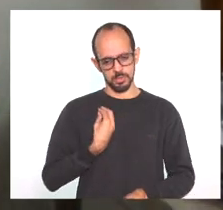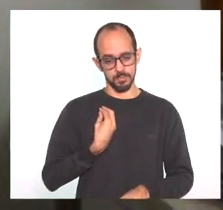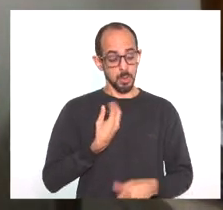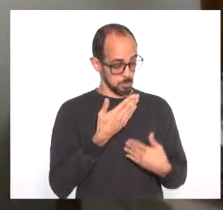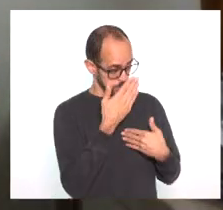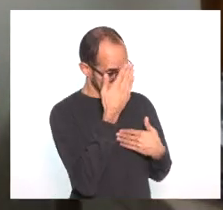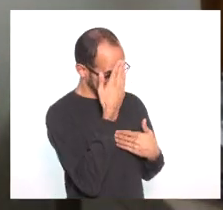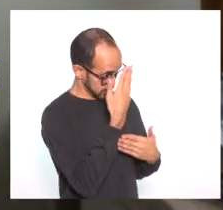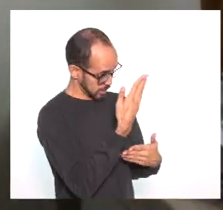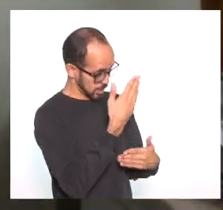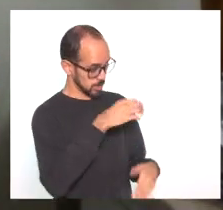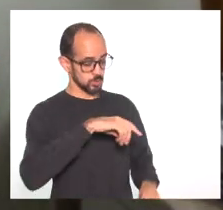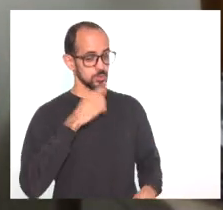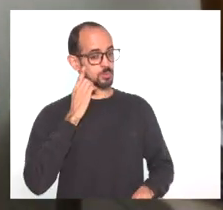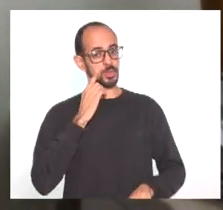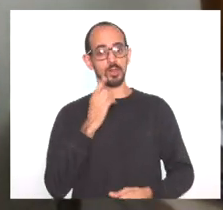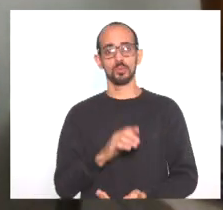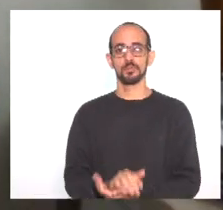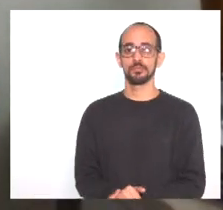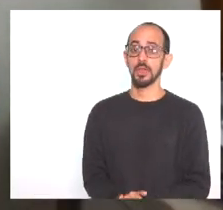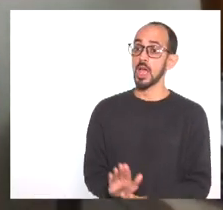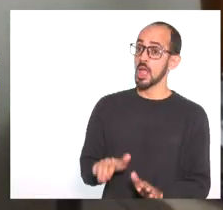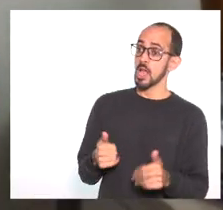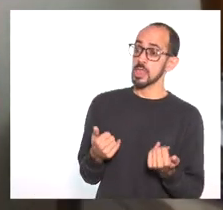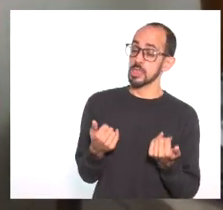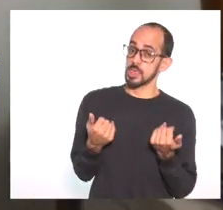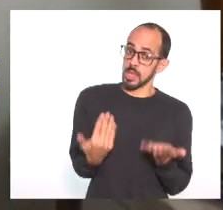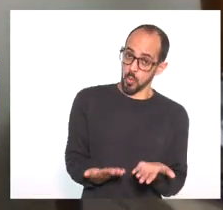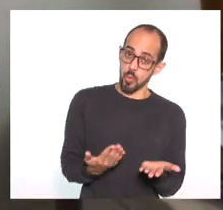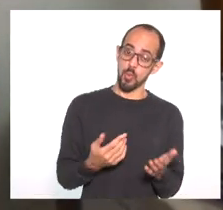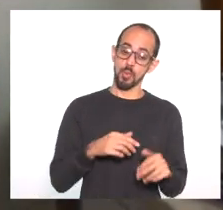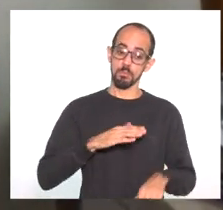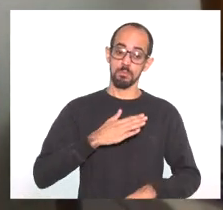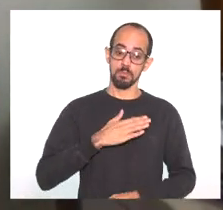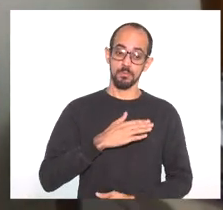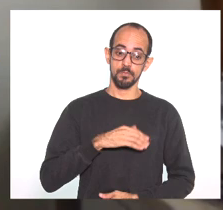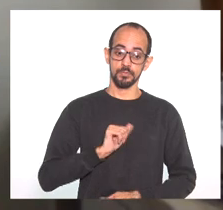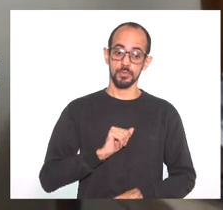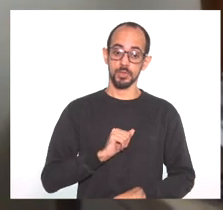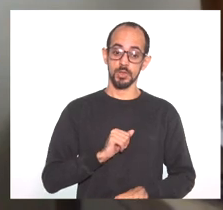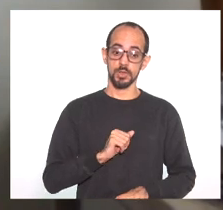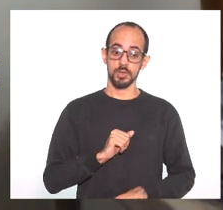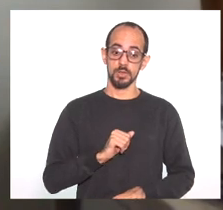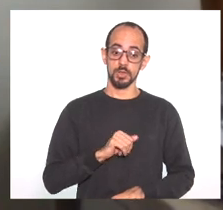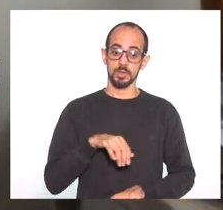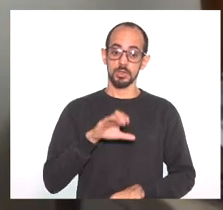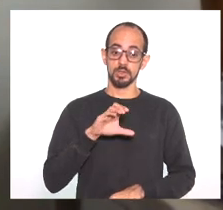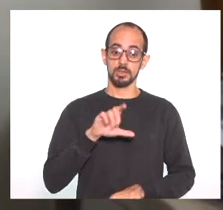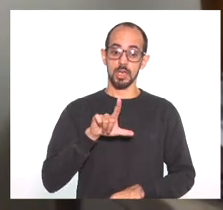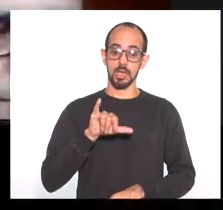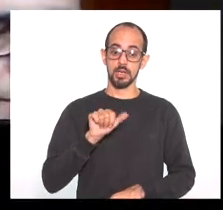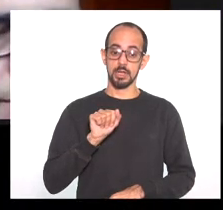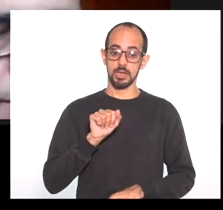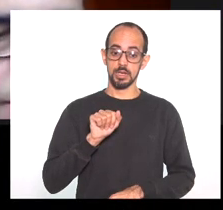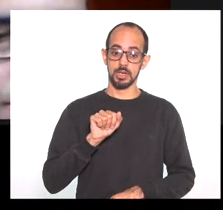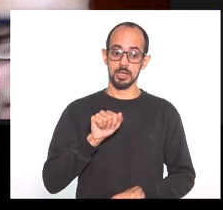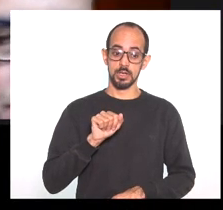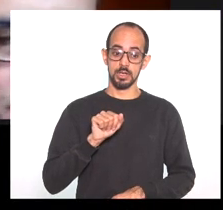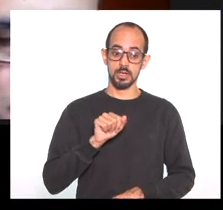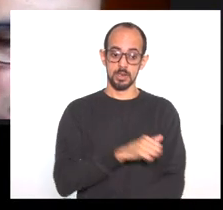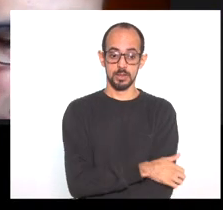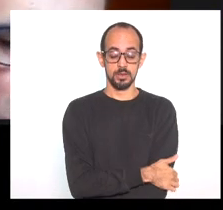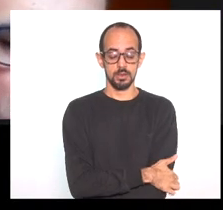Pacheco. Então, eu considero o item 3. Deputada Célia Jordão, por favor.